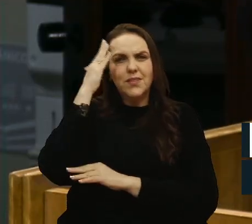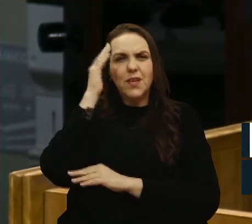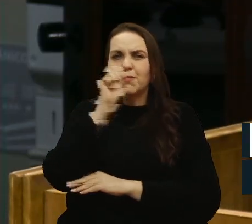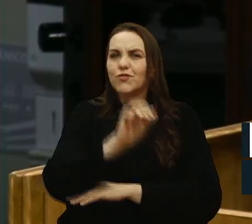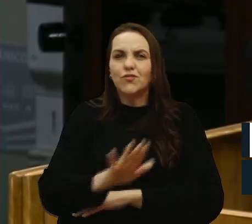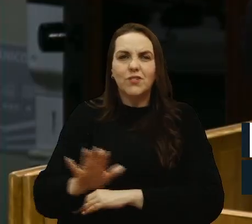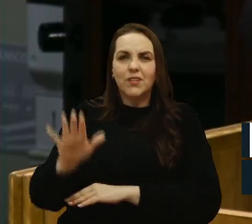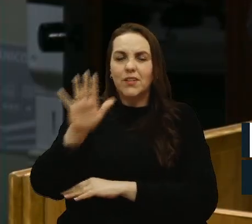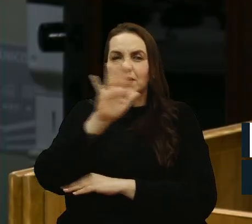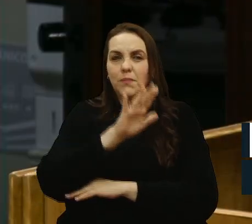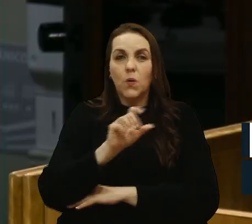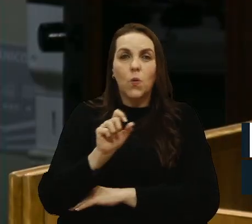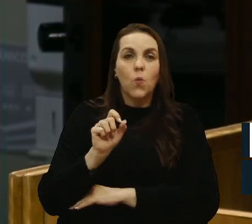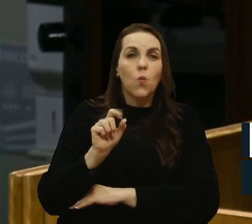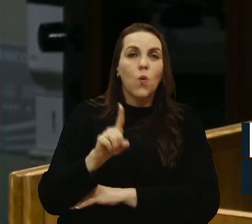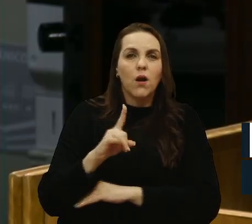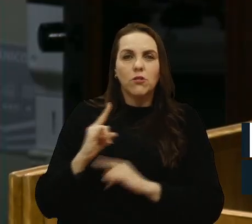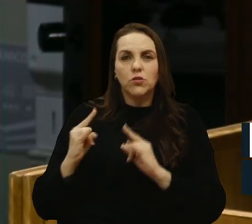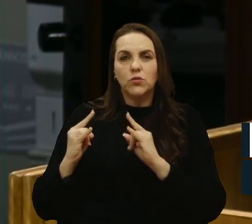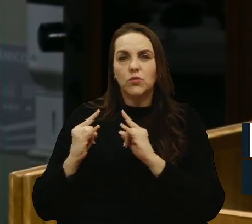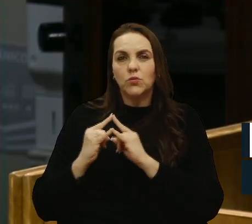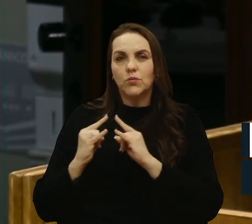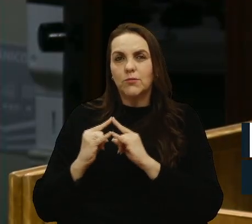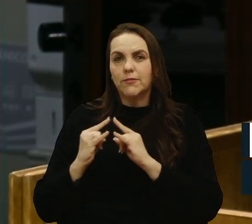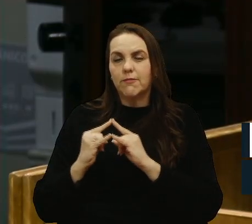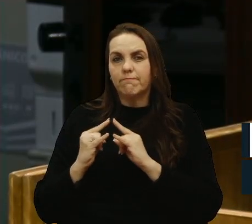geral, qual instituição